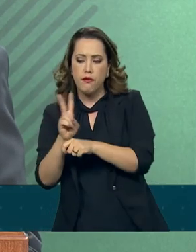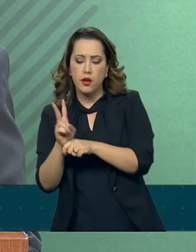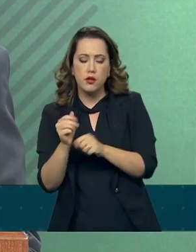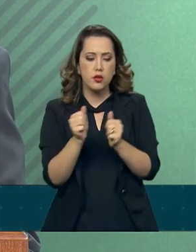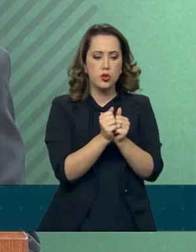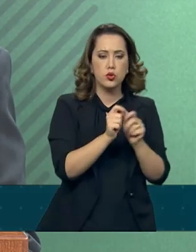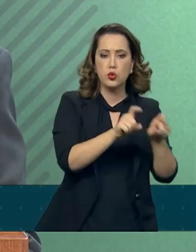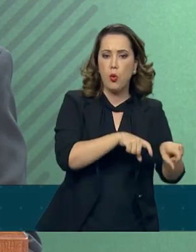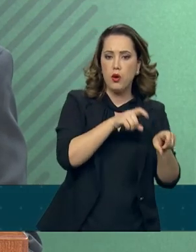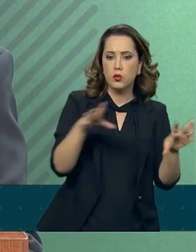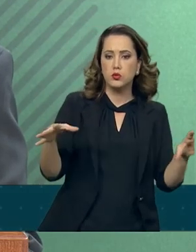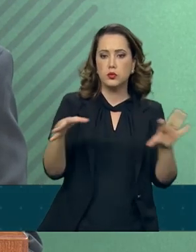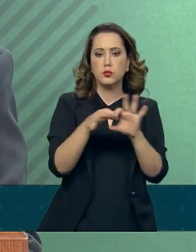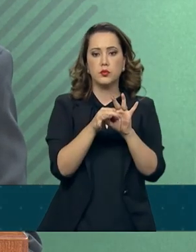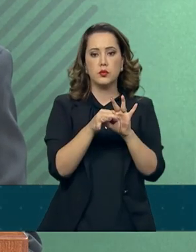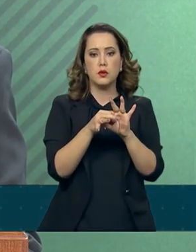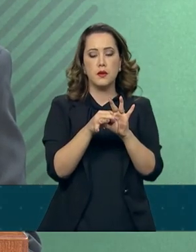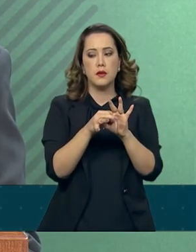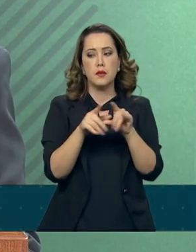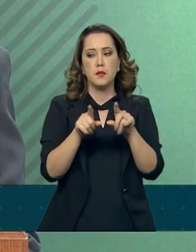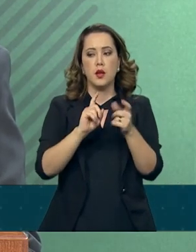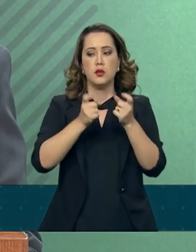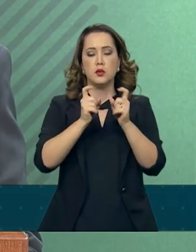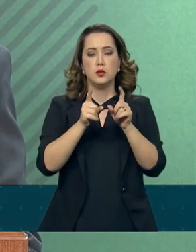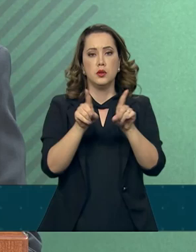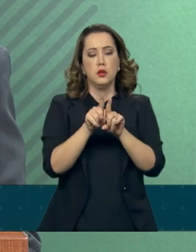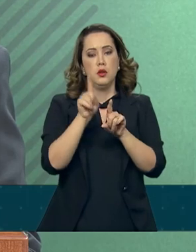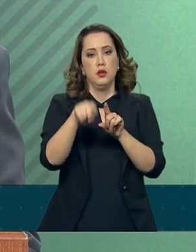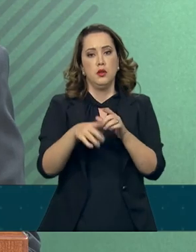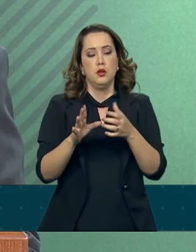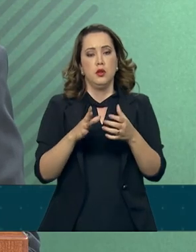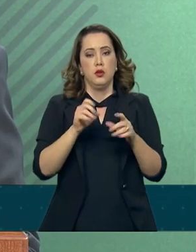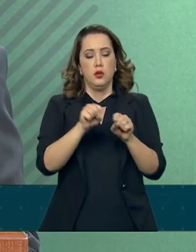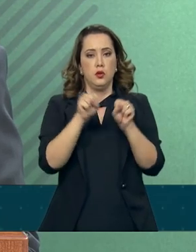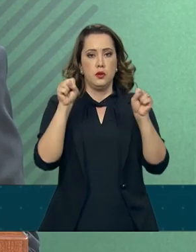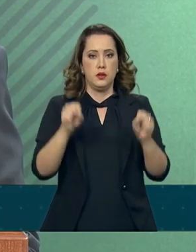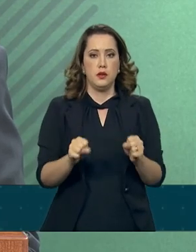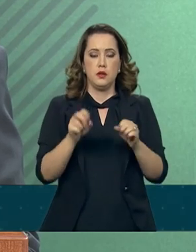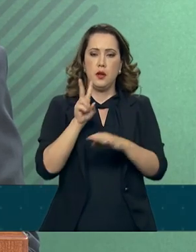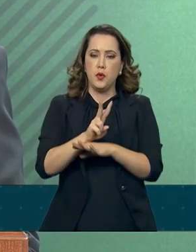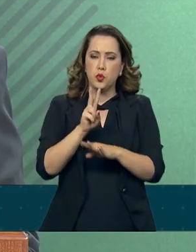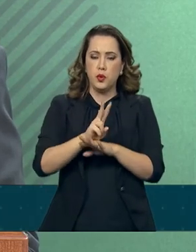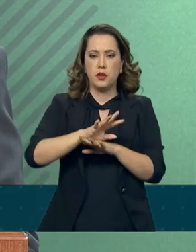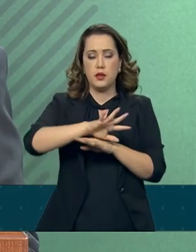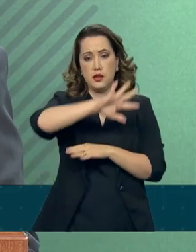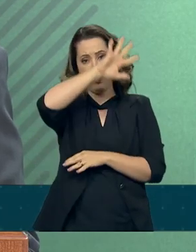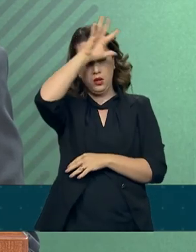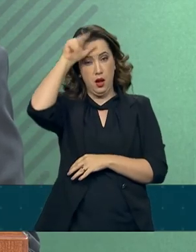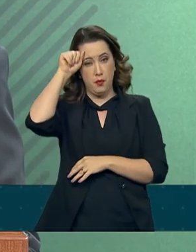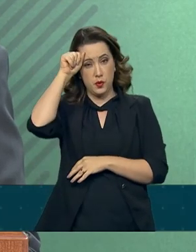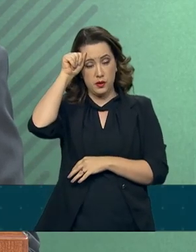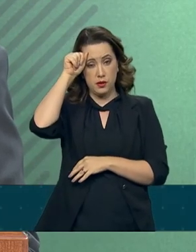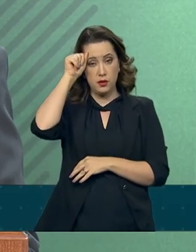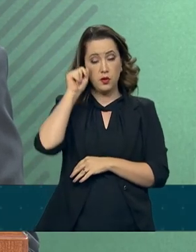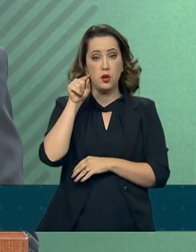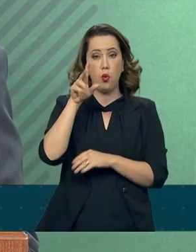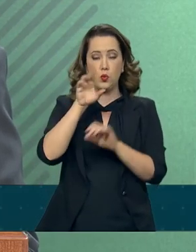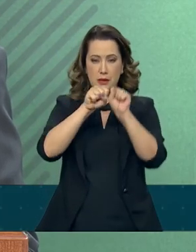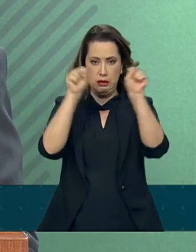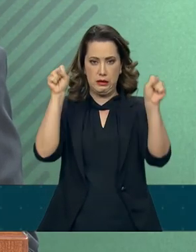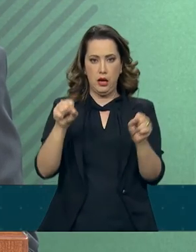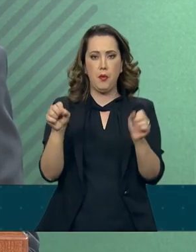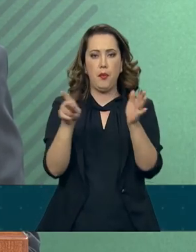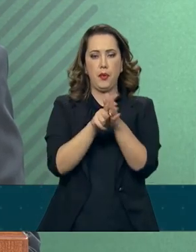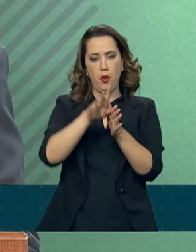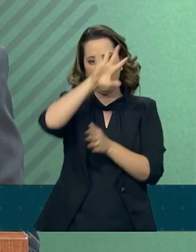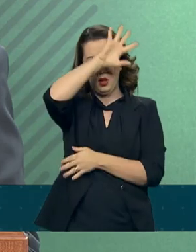o centro gestor e operacional do sistema de proteção da amazônia censipam do ministério da